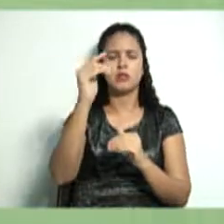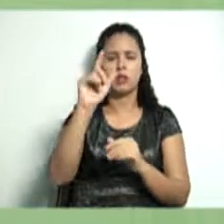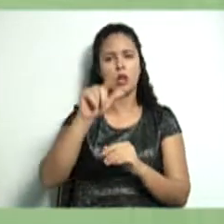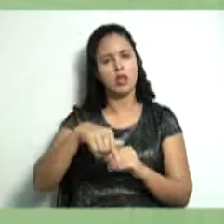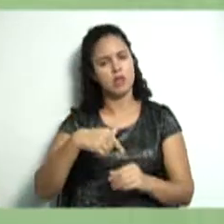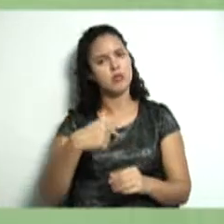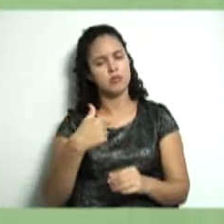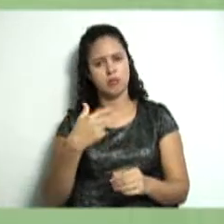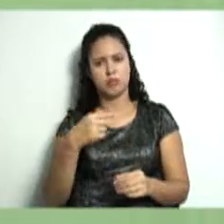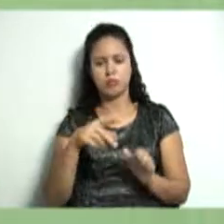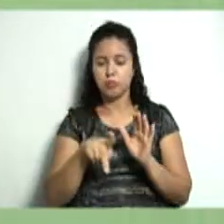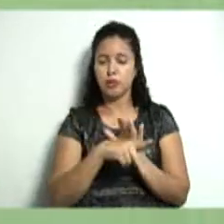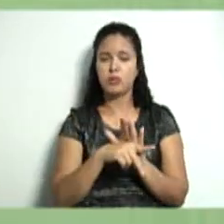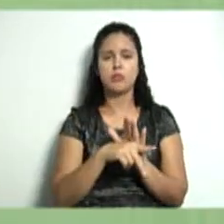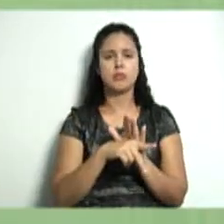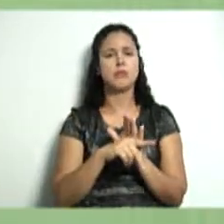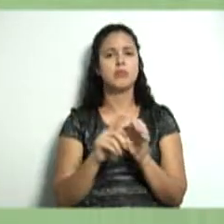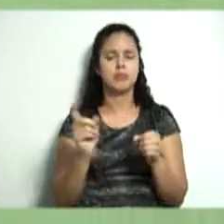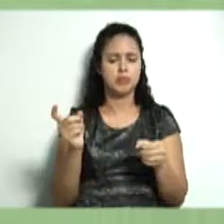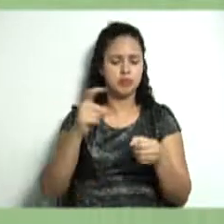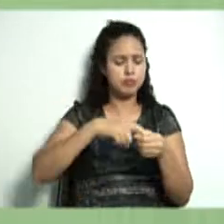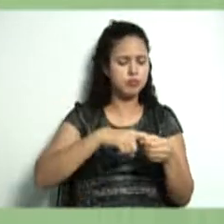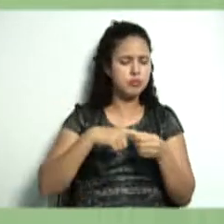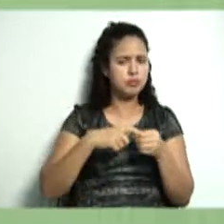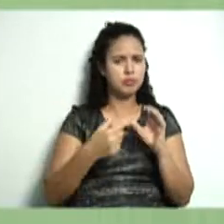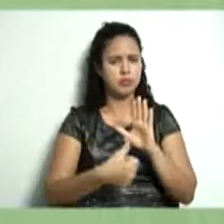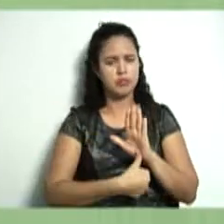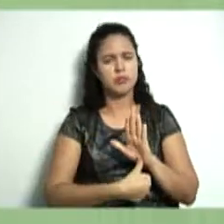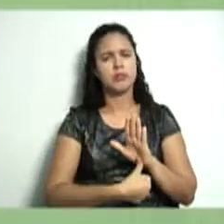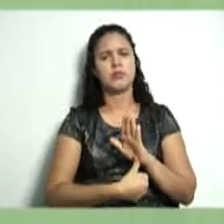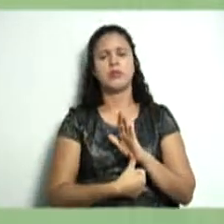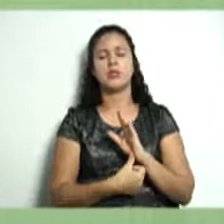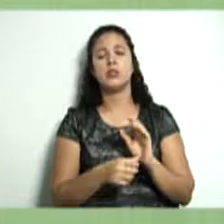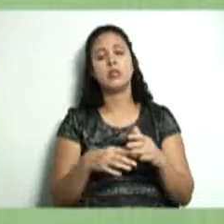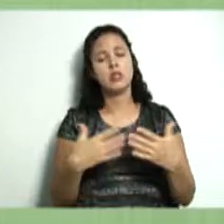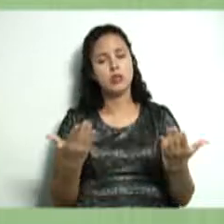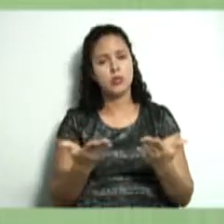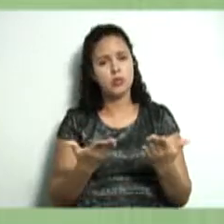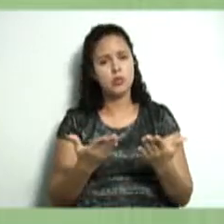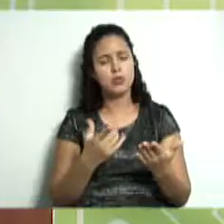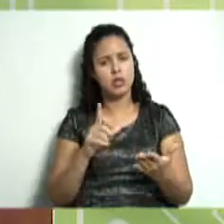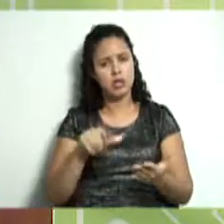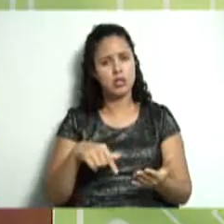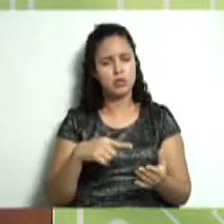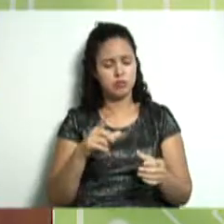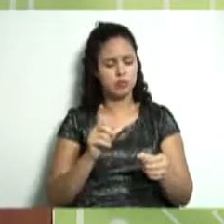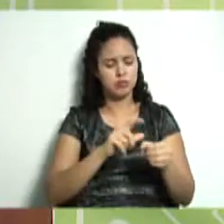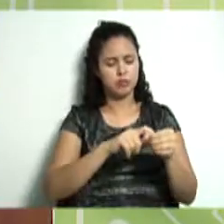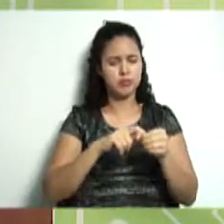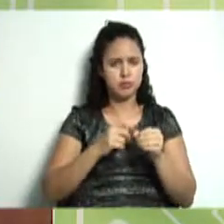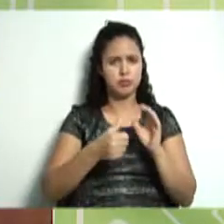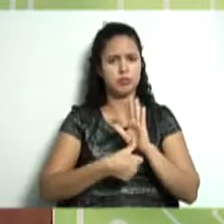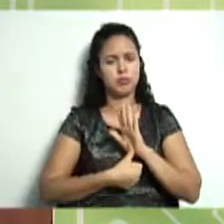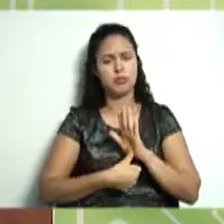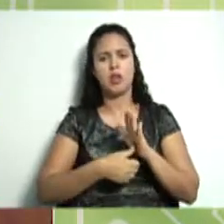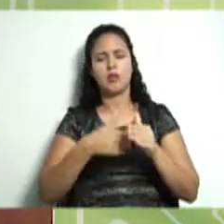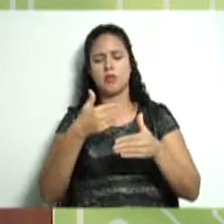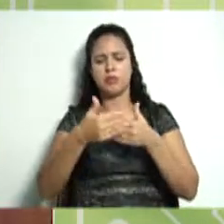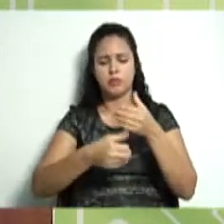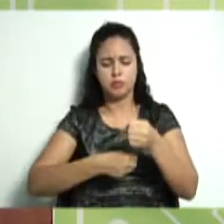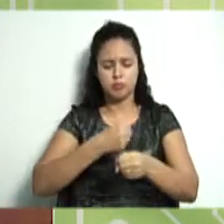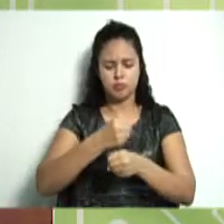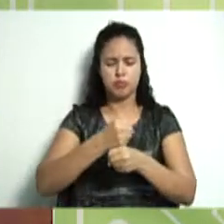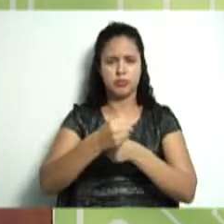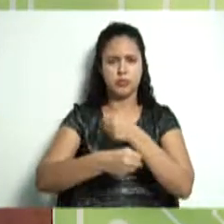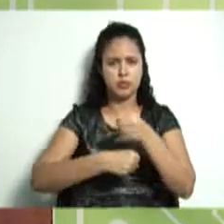próprio associado, é o próprio cooperado. Então, hoje é um cooperado, daqui a uns 2 anos, ou